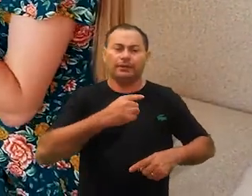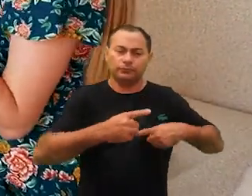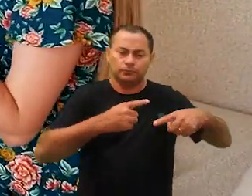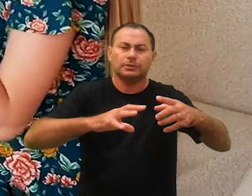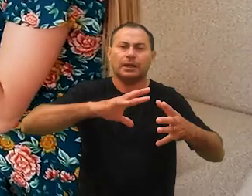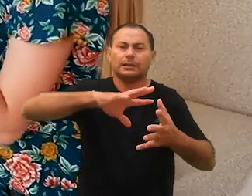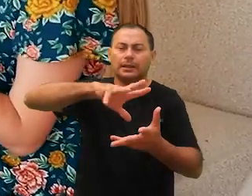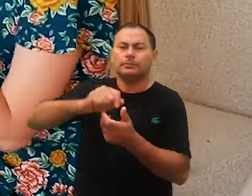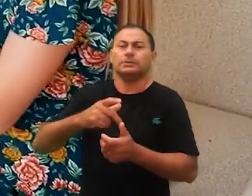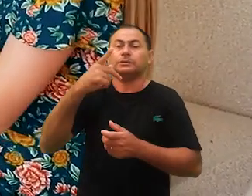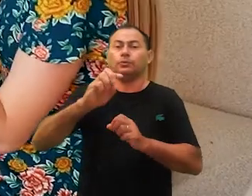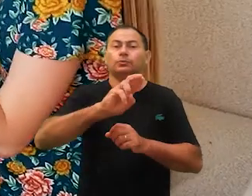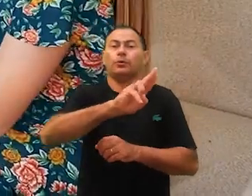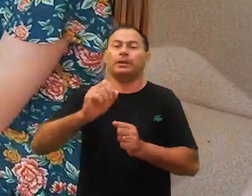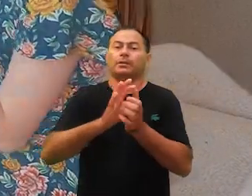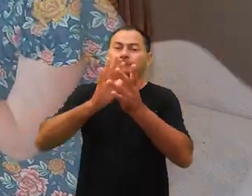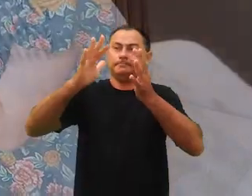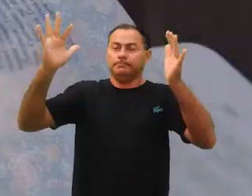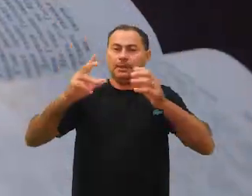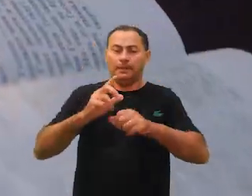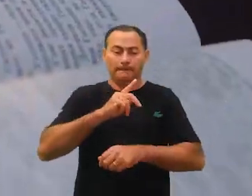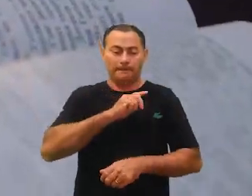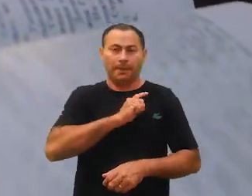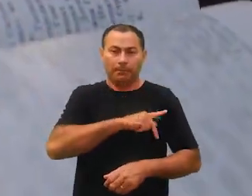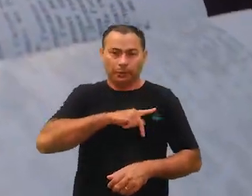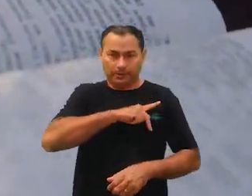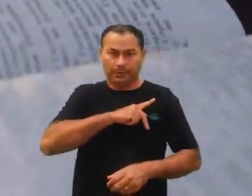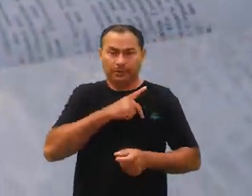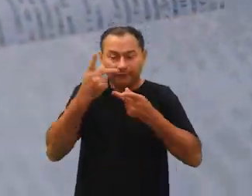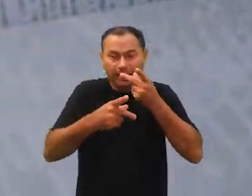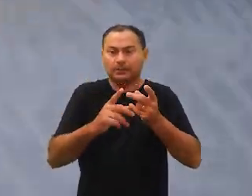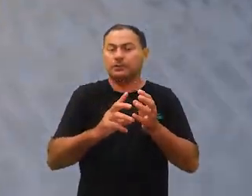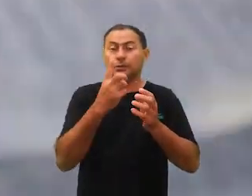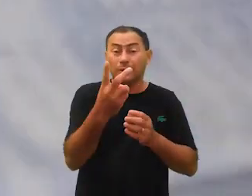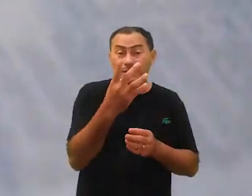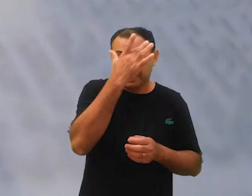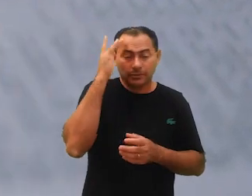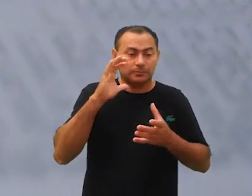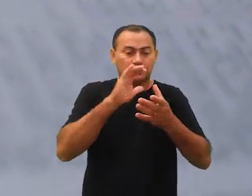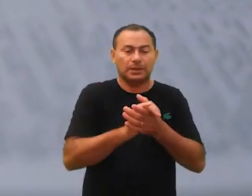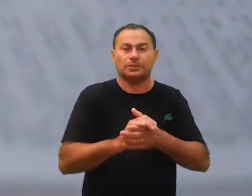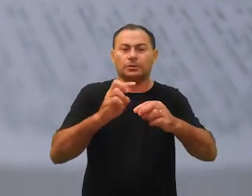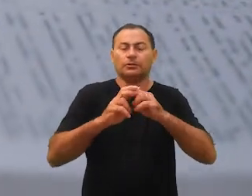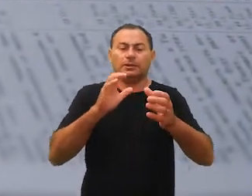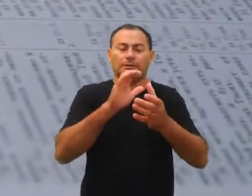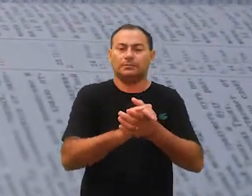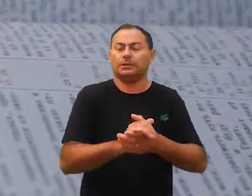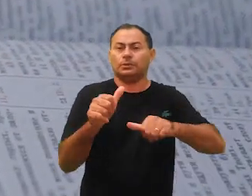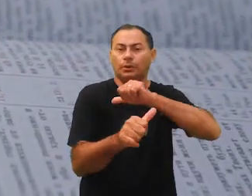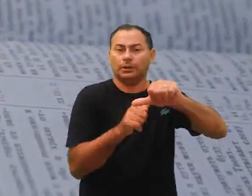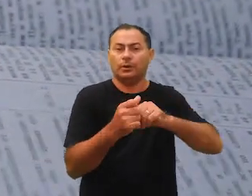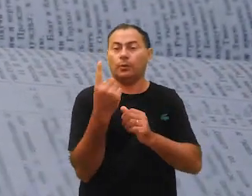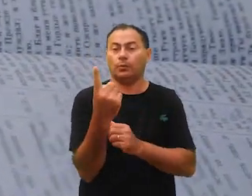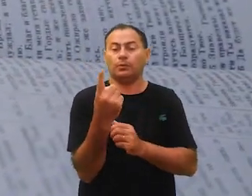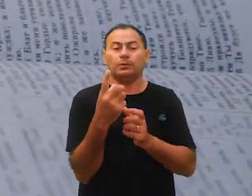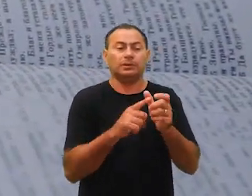terra, e assim seu nome é glorificado. O apóstolo Paulo afirma que é inconcebível que duas pessoas se unam através do casamento e